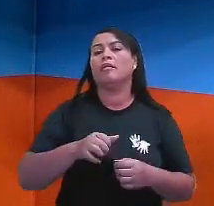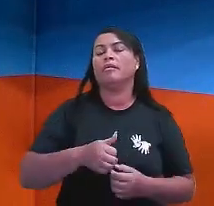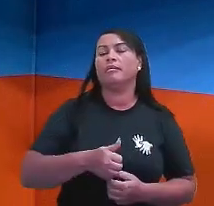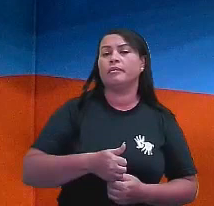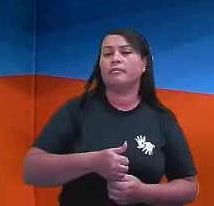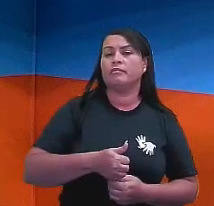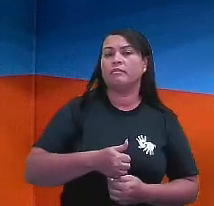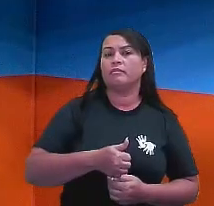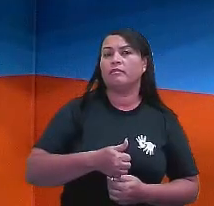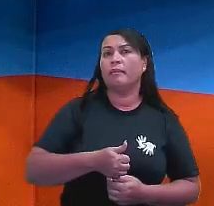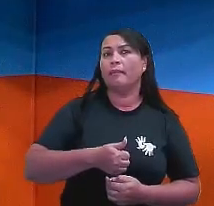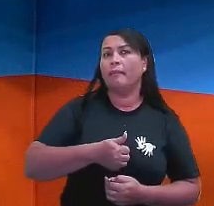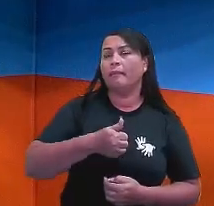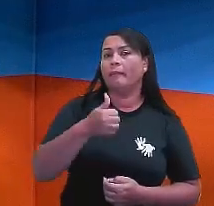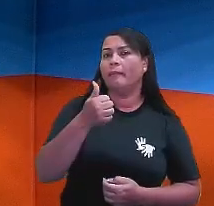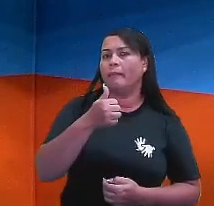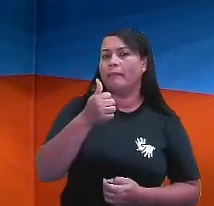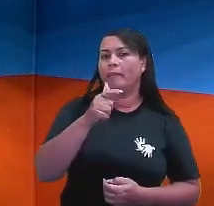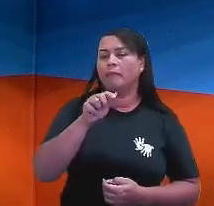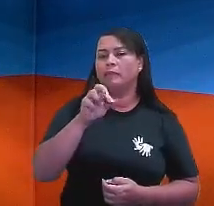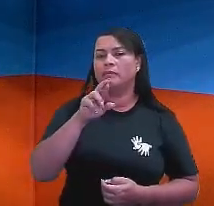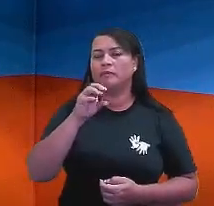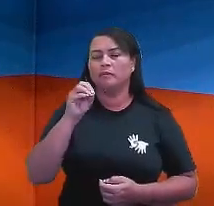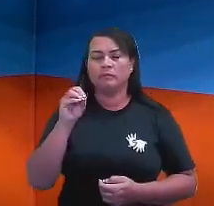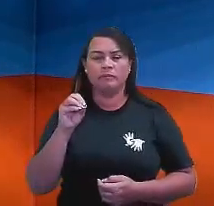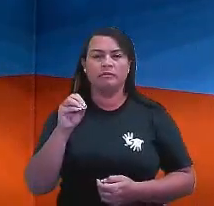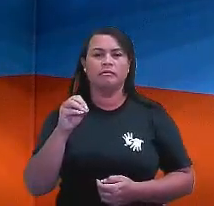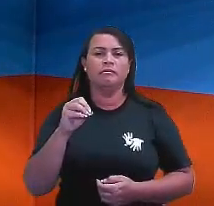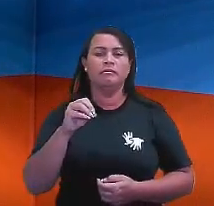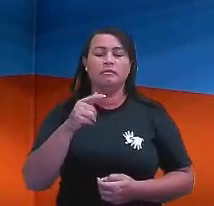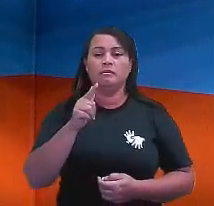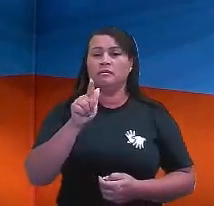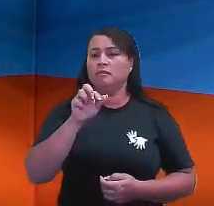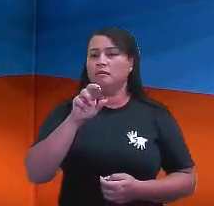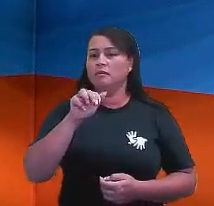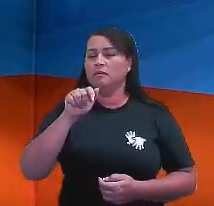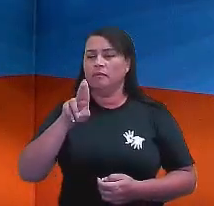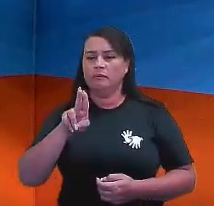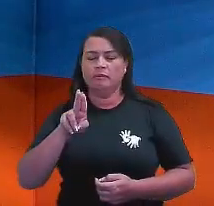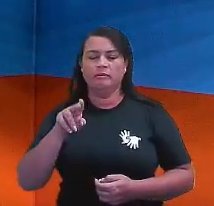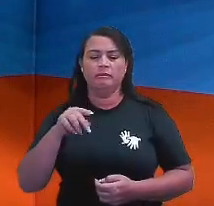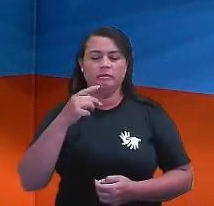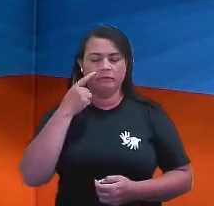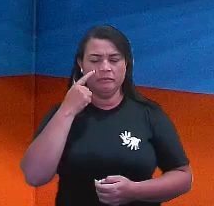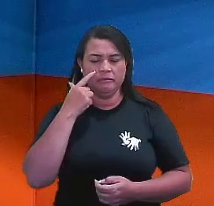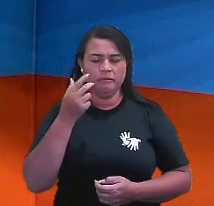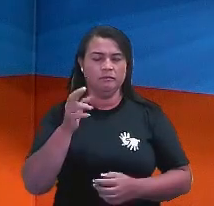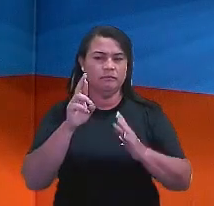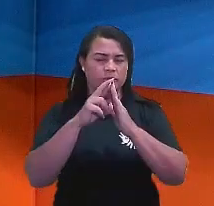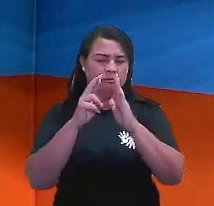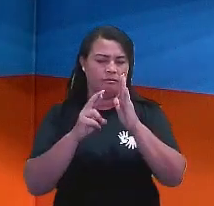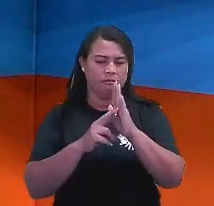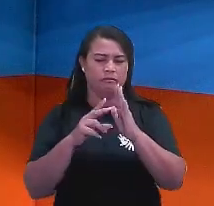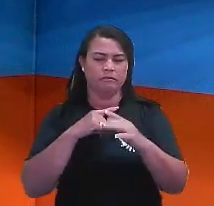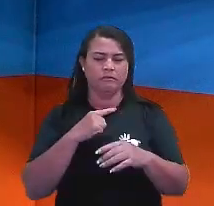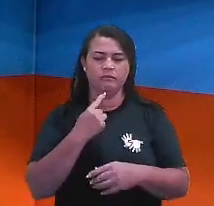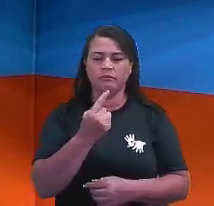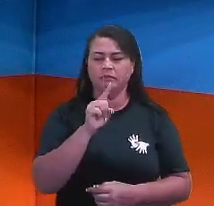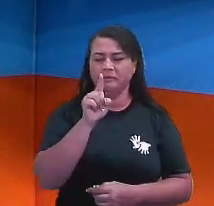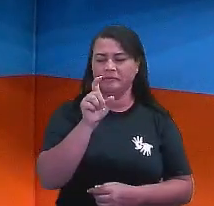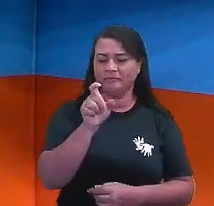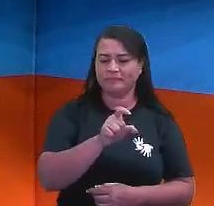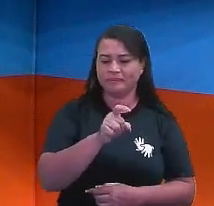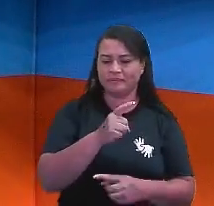não aparece. Então, o 1 multiplicando o x, ele também não precisa aparecer. Então, 1 vezes x, x,